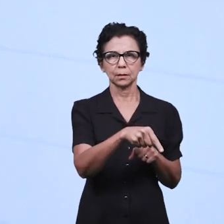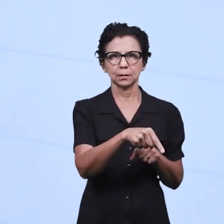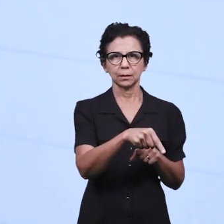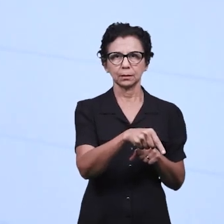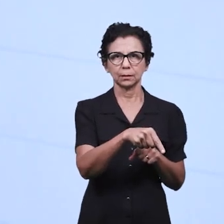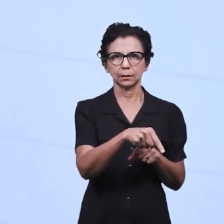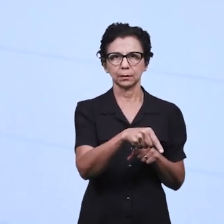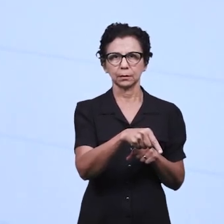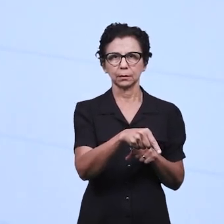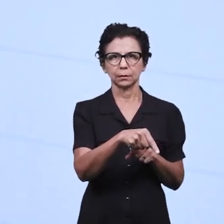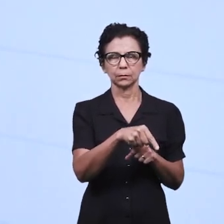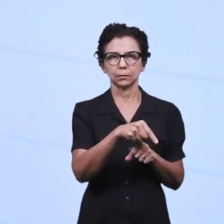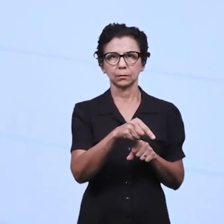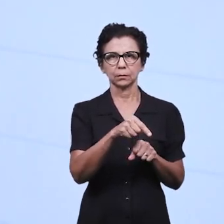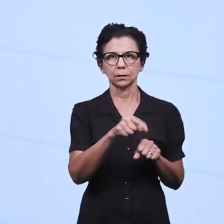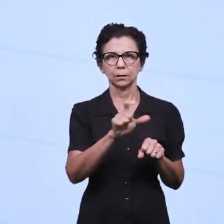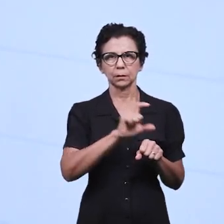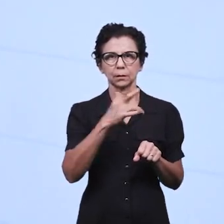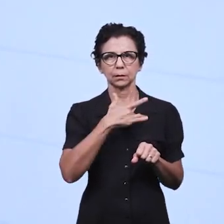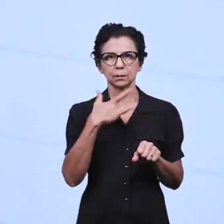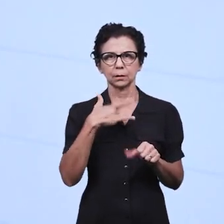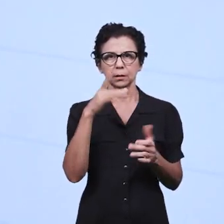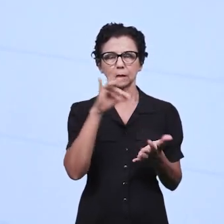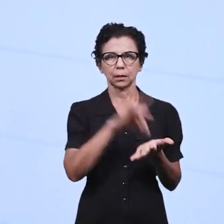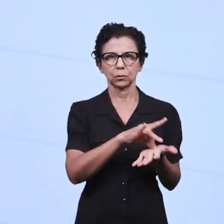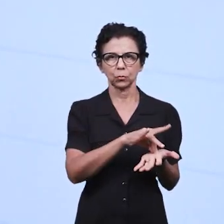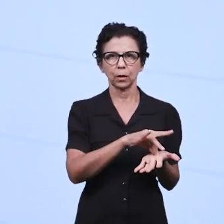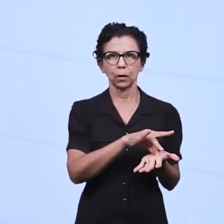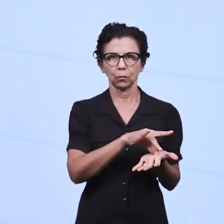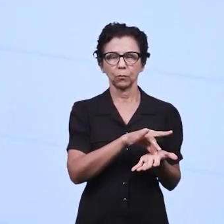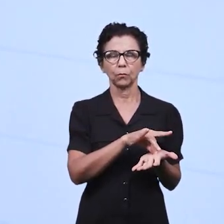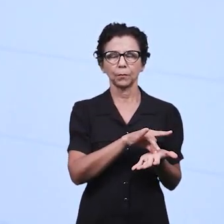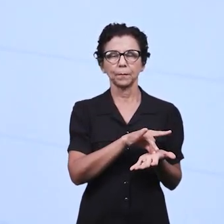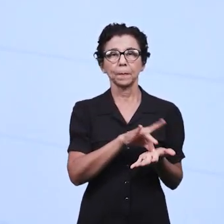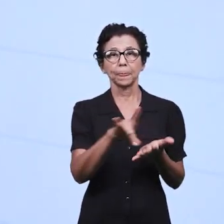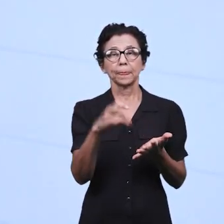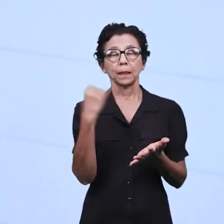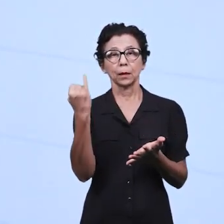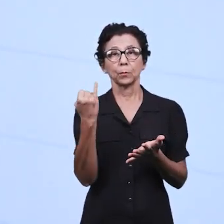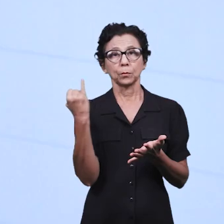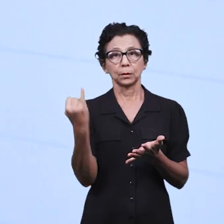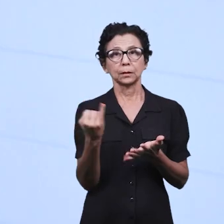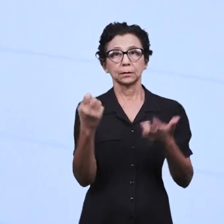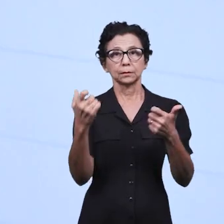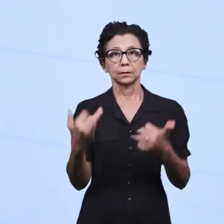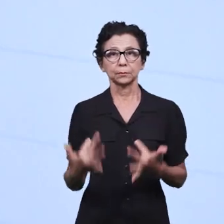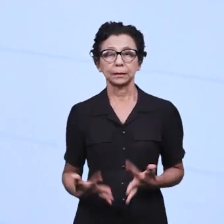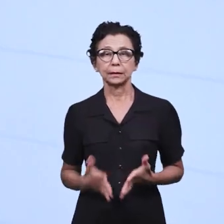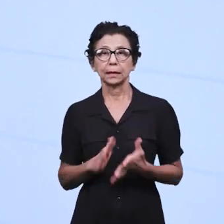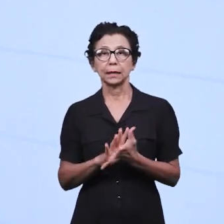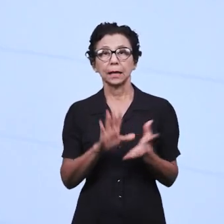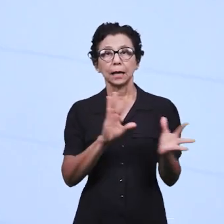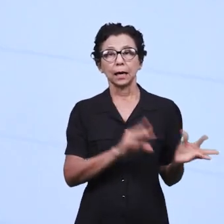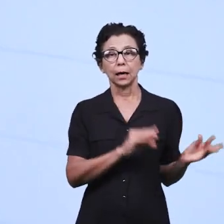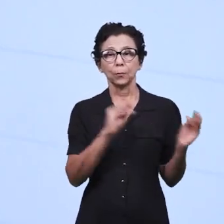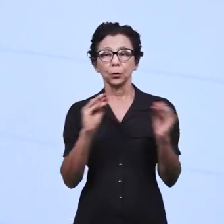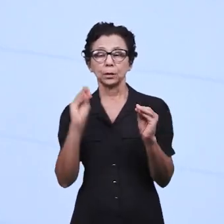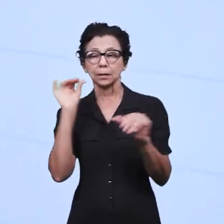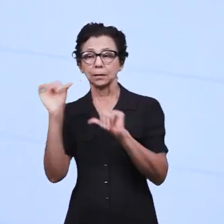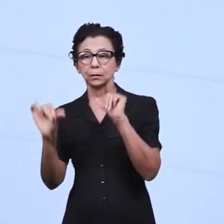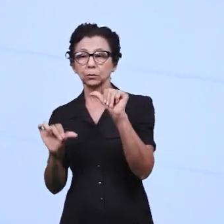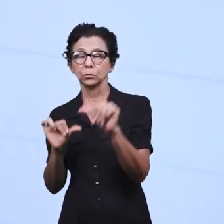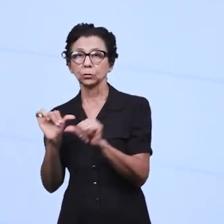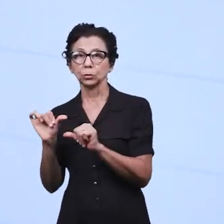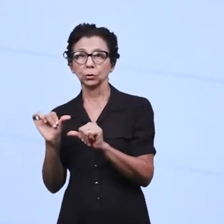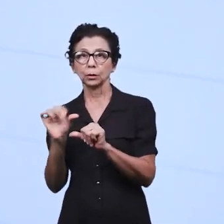ficar mais tempo no plano atual, 3 anos, aí daí ela pode fazer a portabilidade. E assim, o importante a gente dizer aqui é que a portabilidade não é